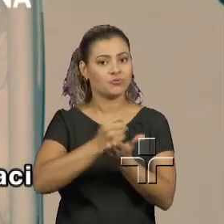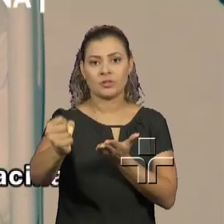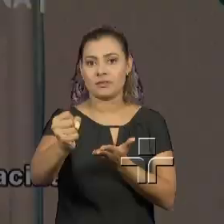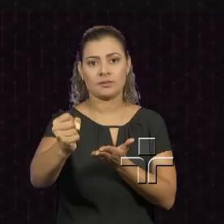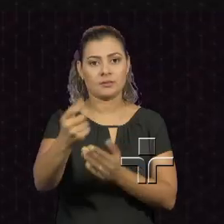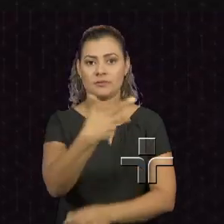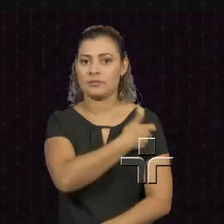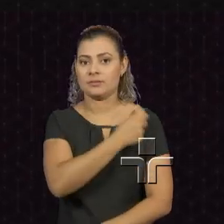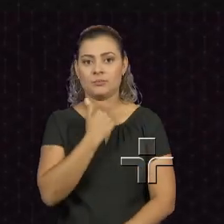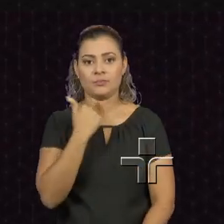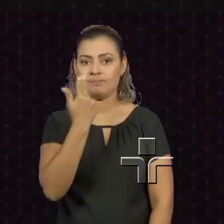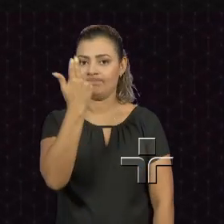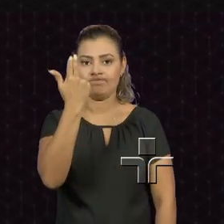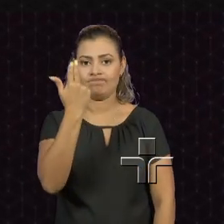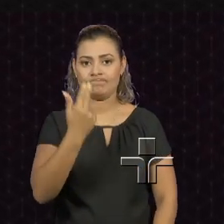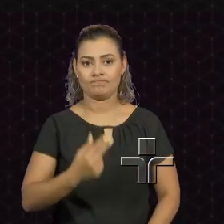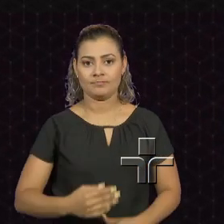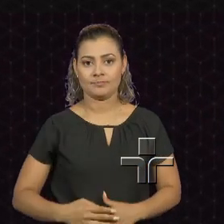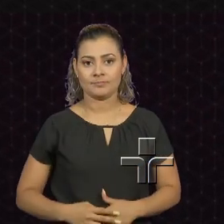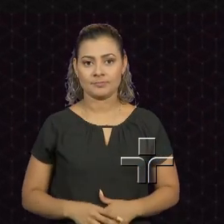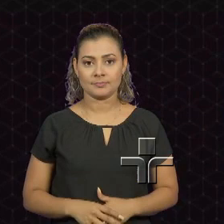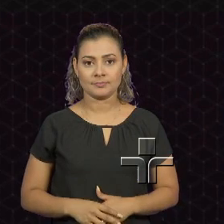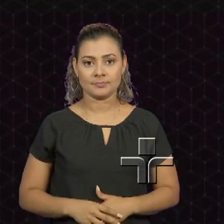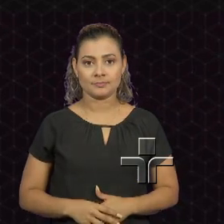existe vacina.